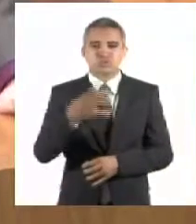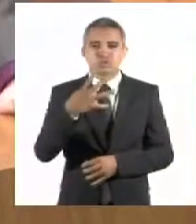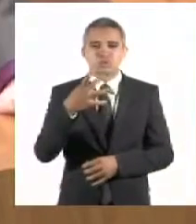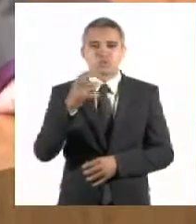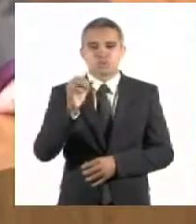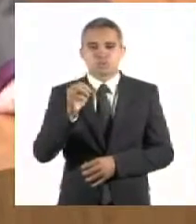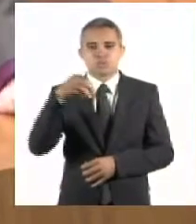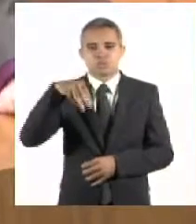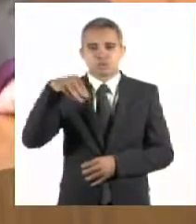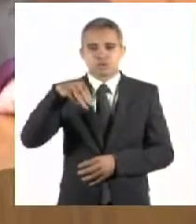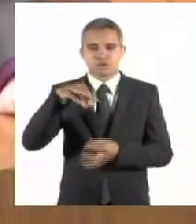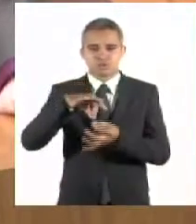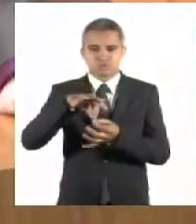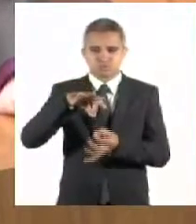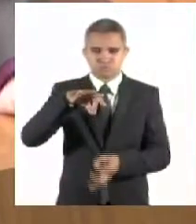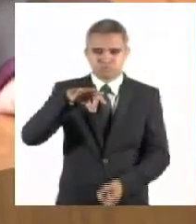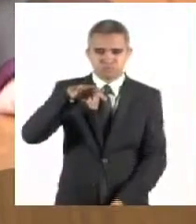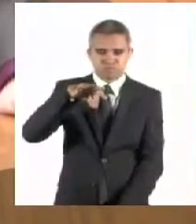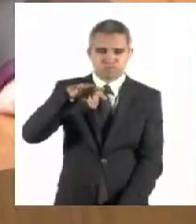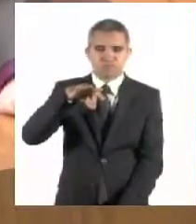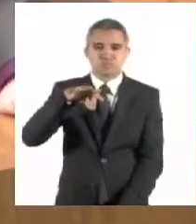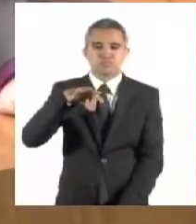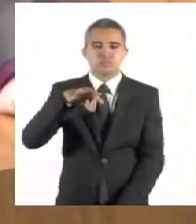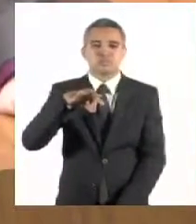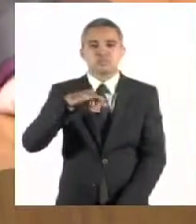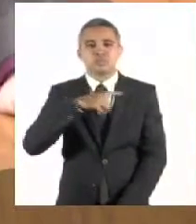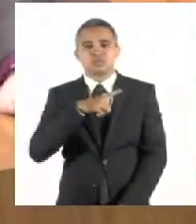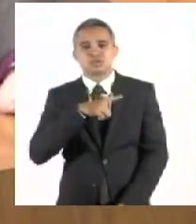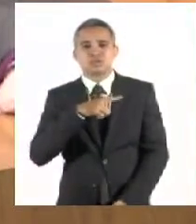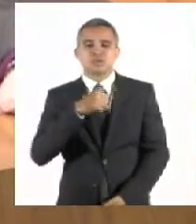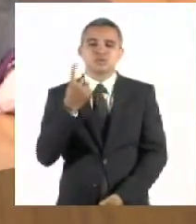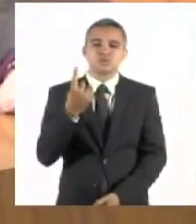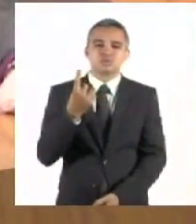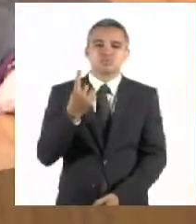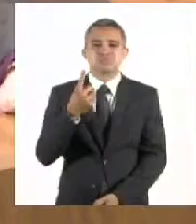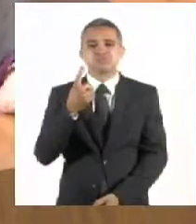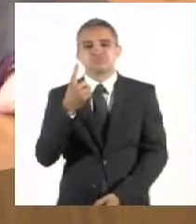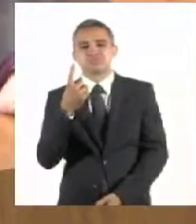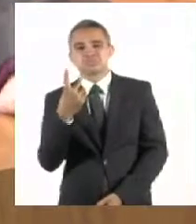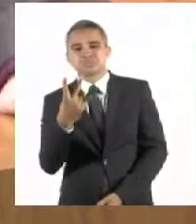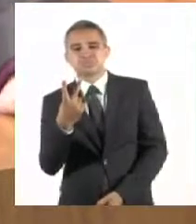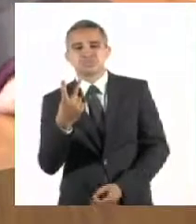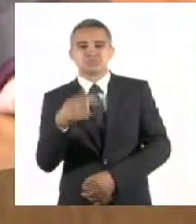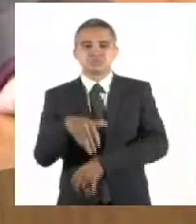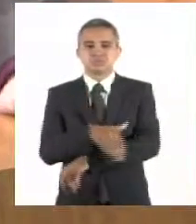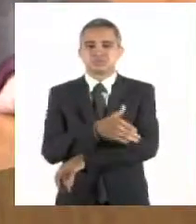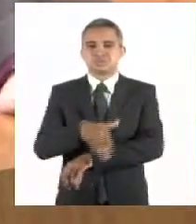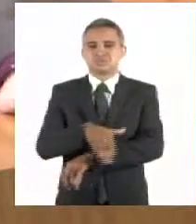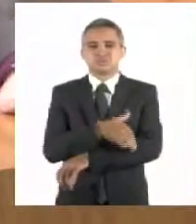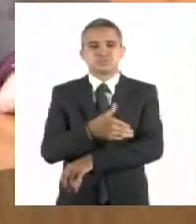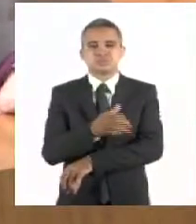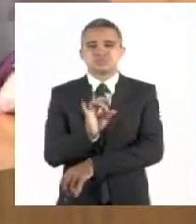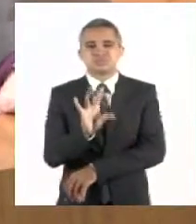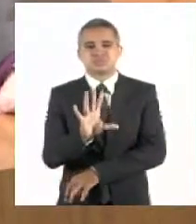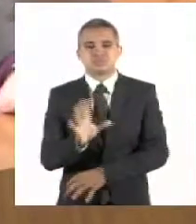vazão alimentando uma ou outra rua. É necessário que